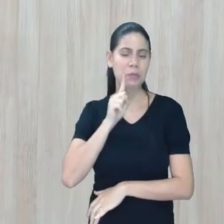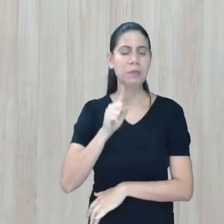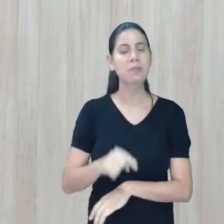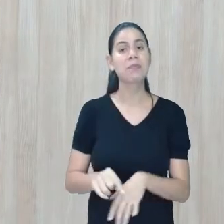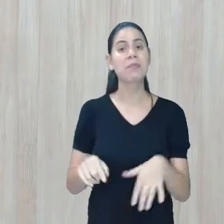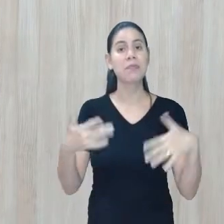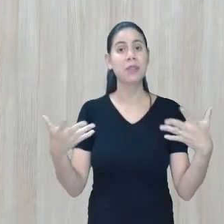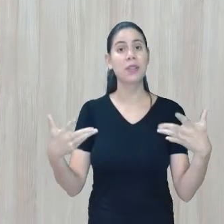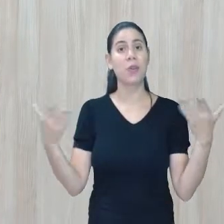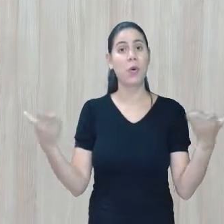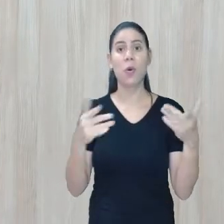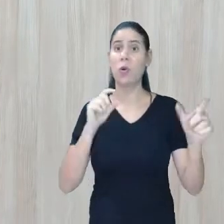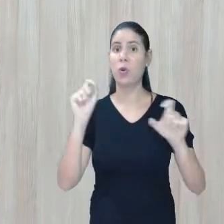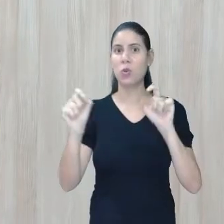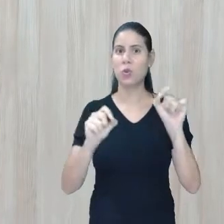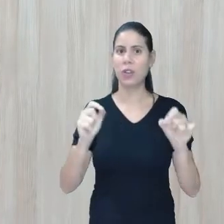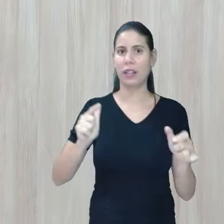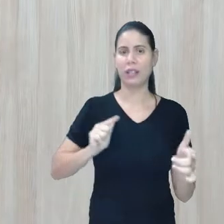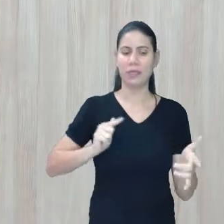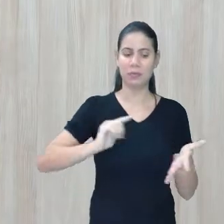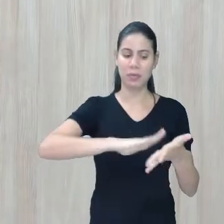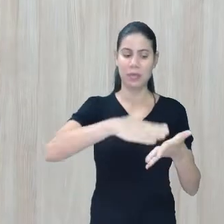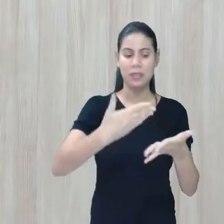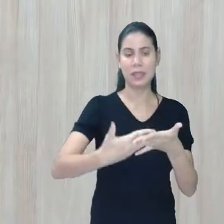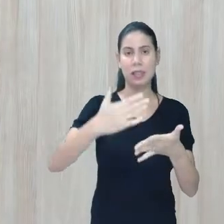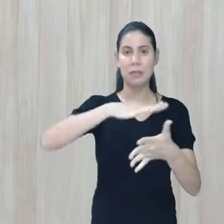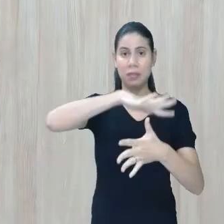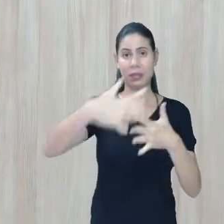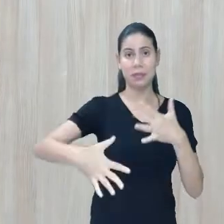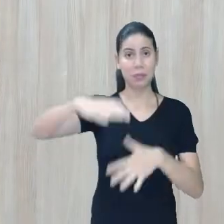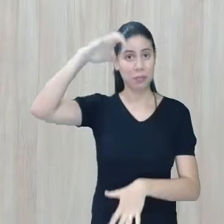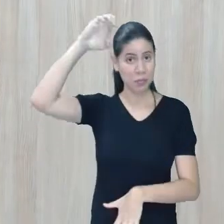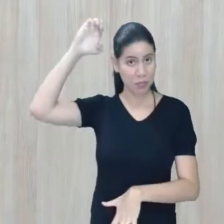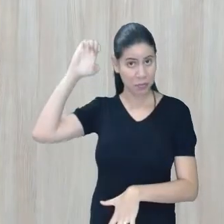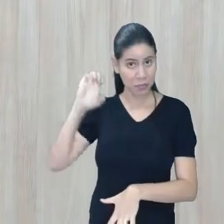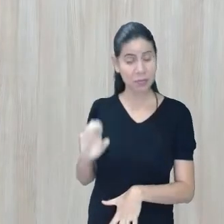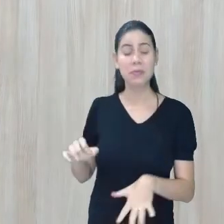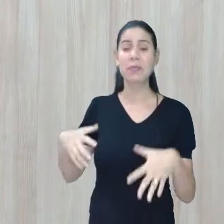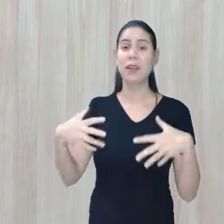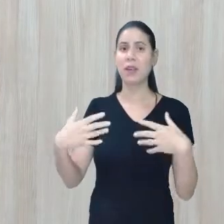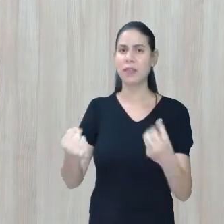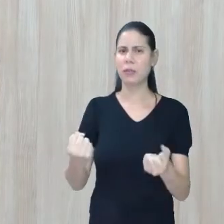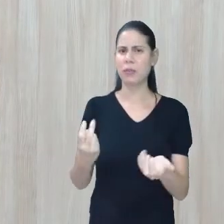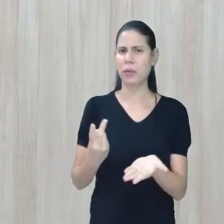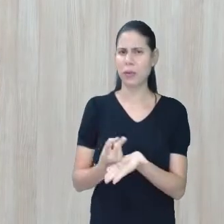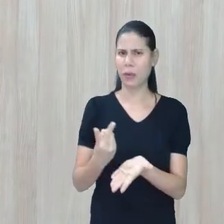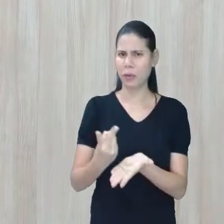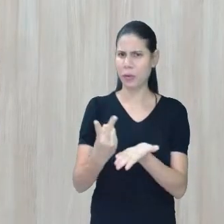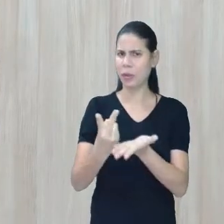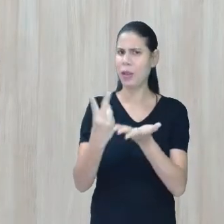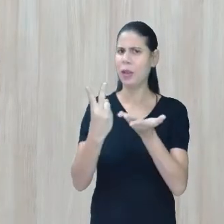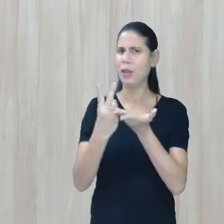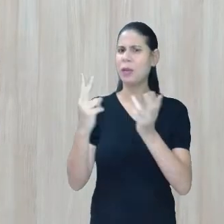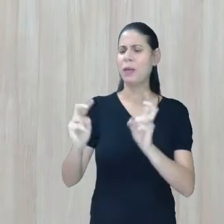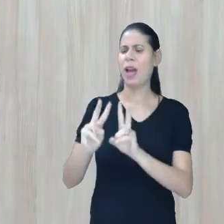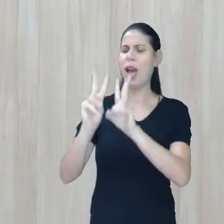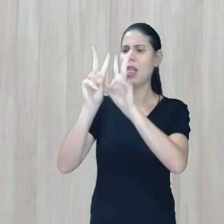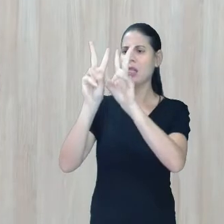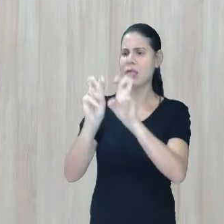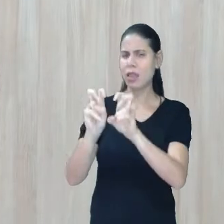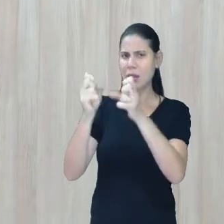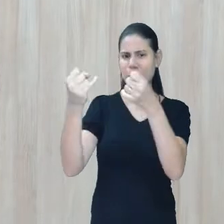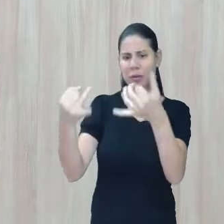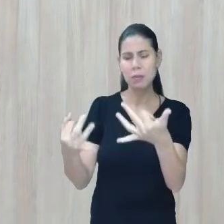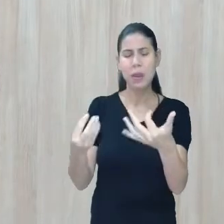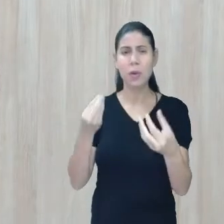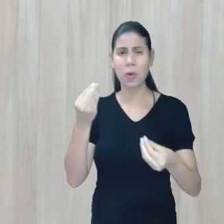sinal. Estamos hoje com a intérprete de Libras, Eunice. Vamos continuar falando do tema como interagir